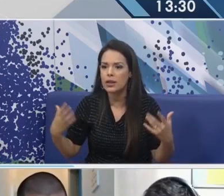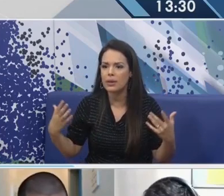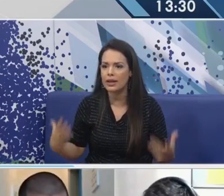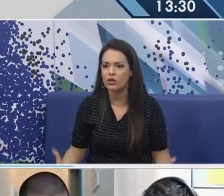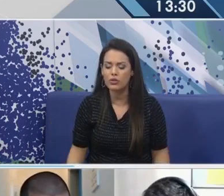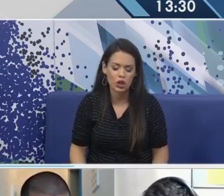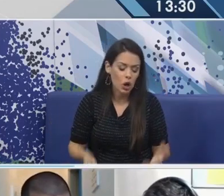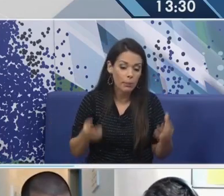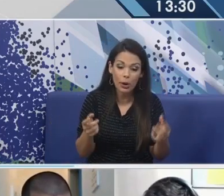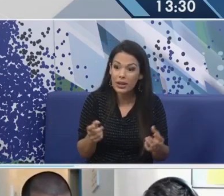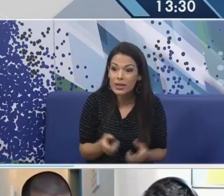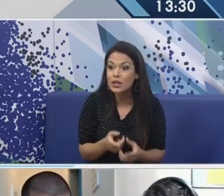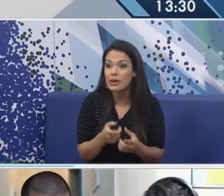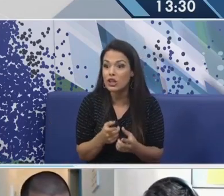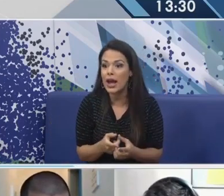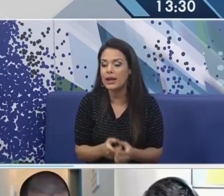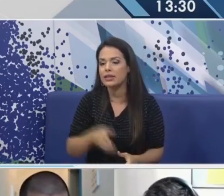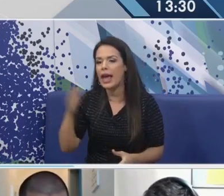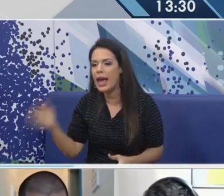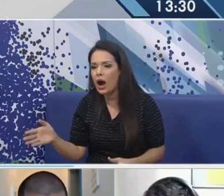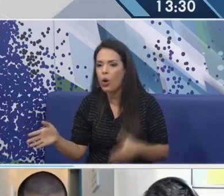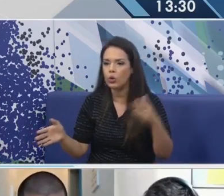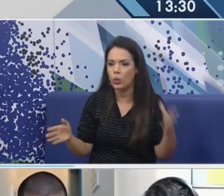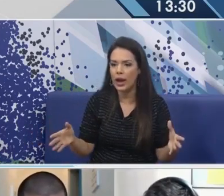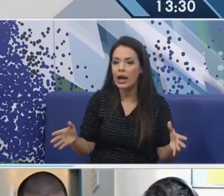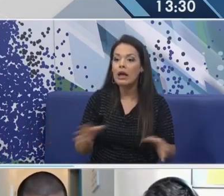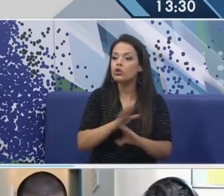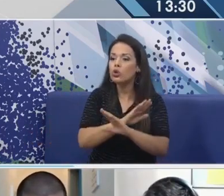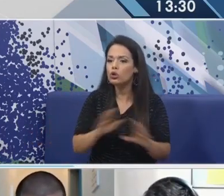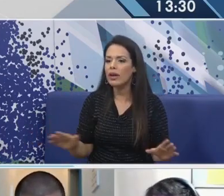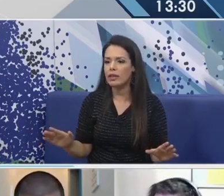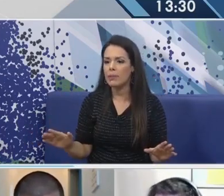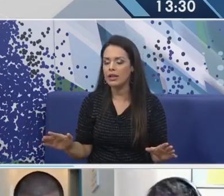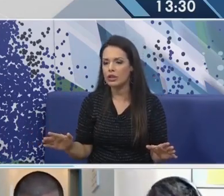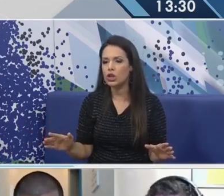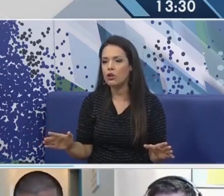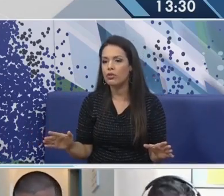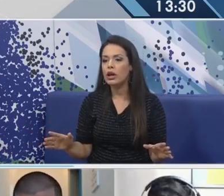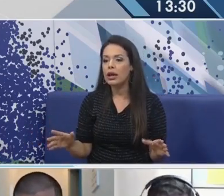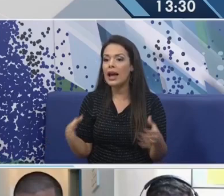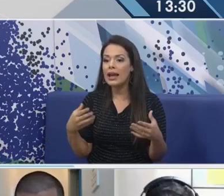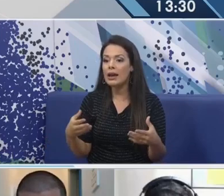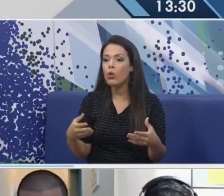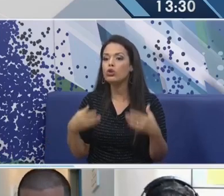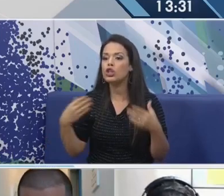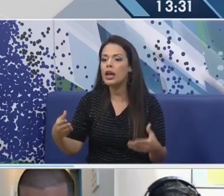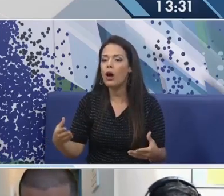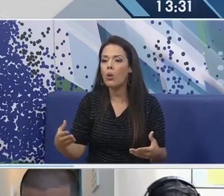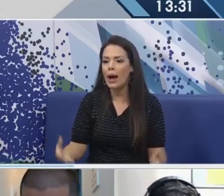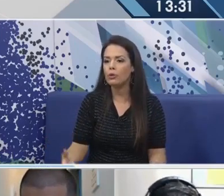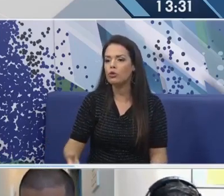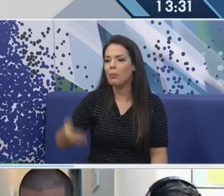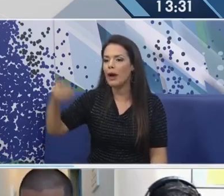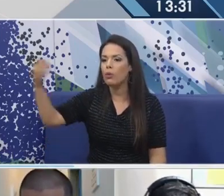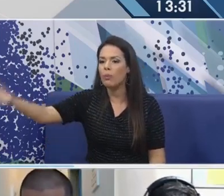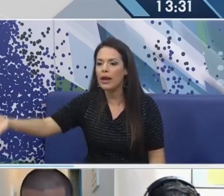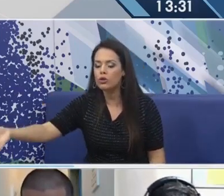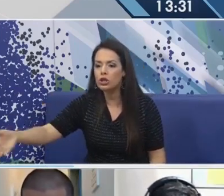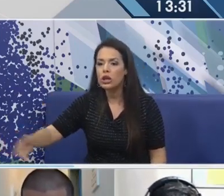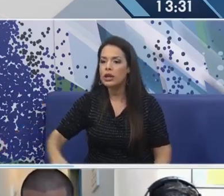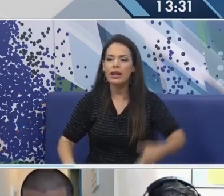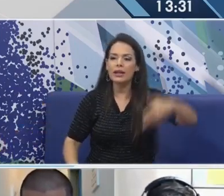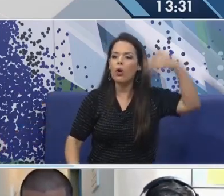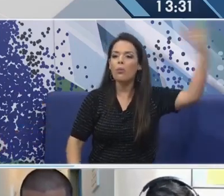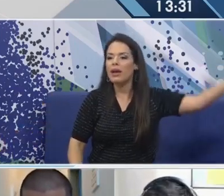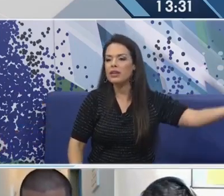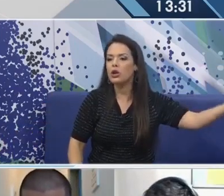todas interpretativas, pouquíssimas regras, é ou não é, tudo é interpretativo. E aí, um dia, um árbitro marca um